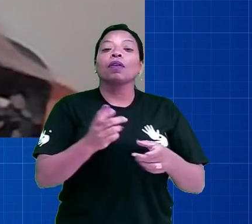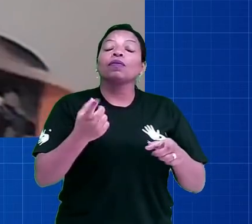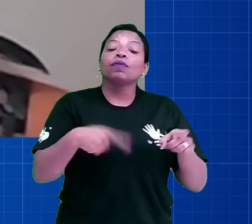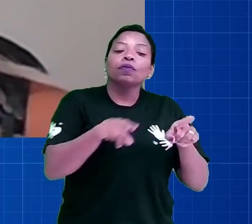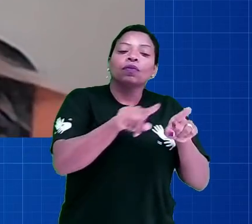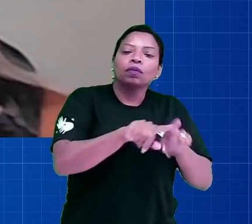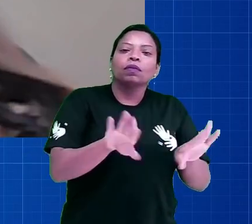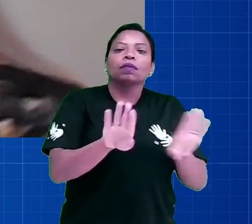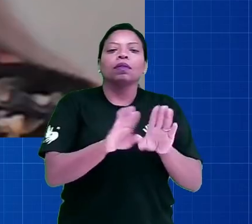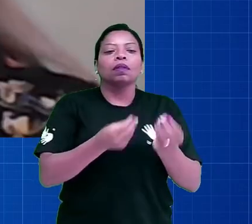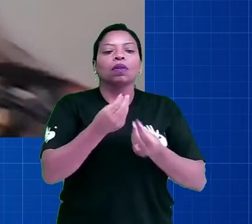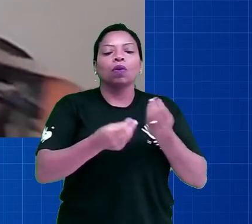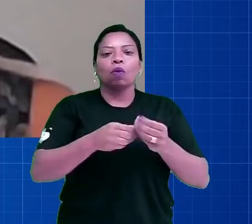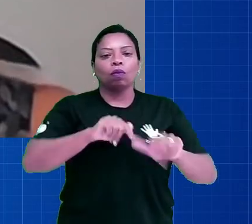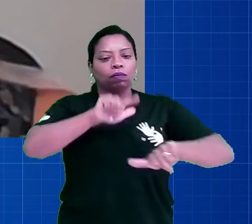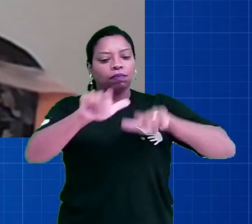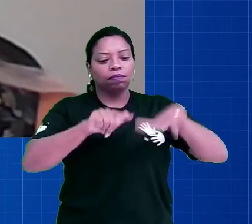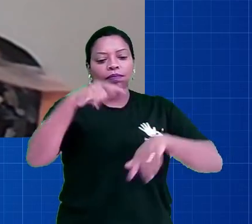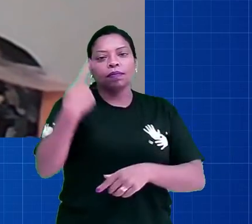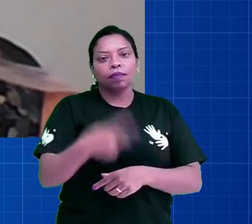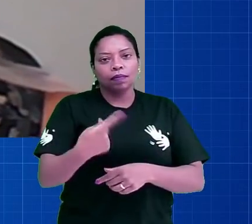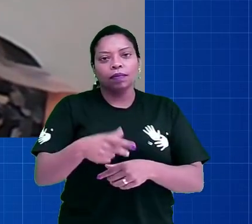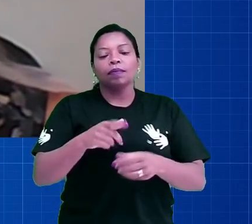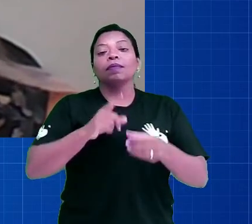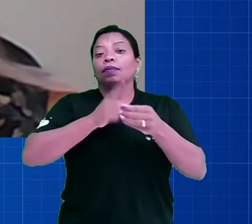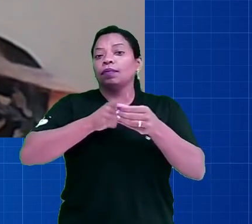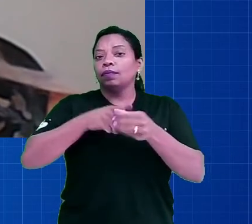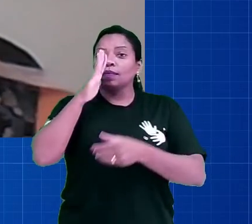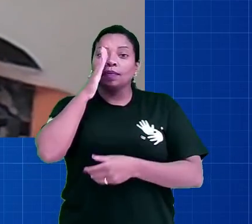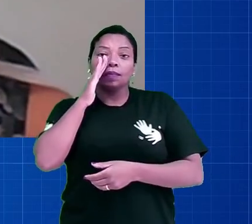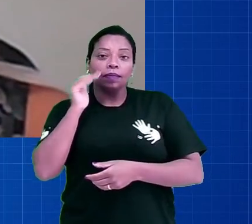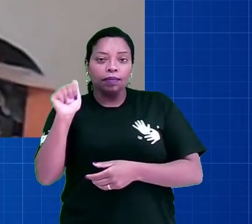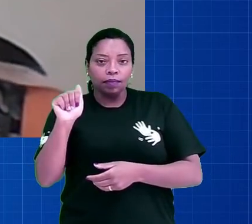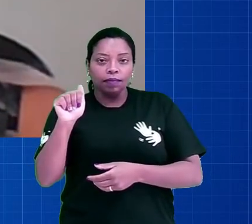nosso município, a gente também tem a questão das